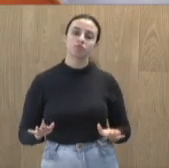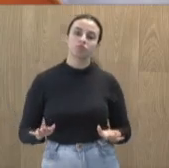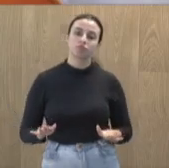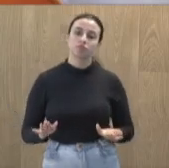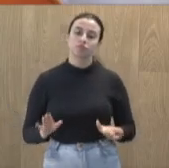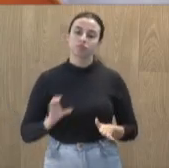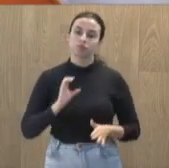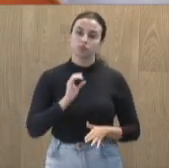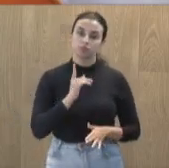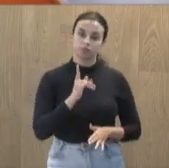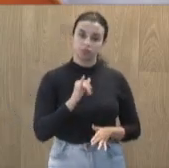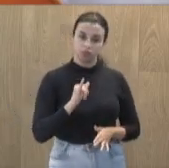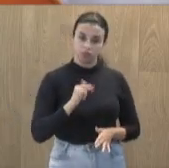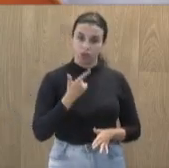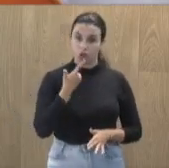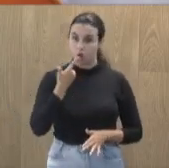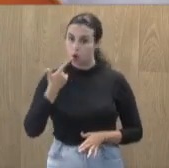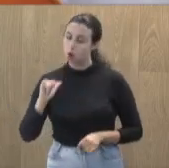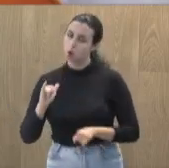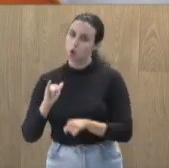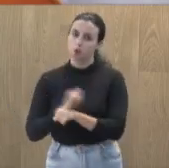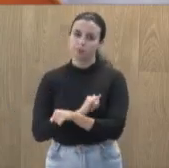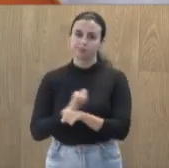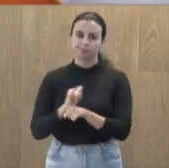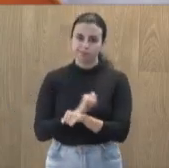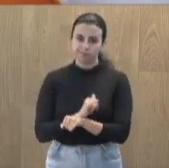a CPI vai tomar outra providência.